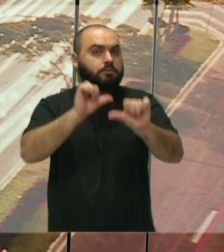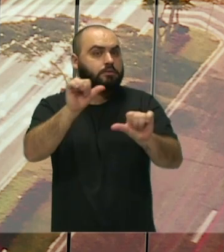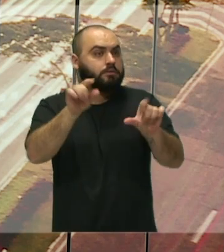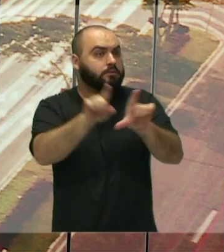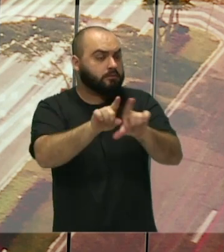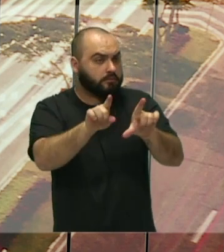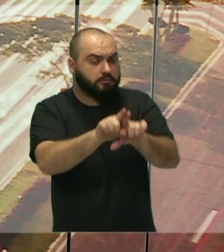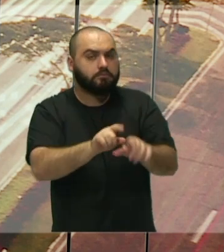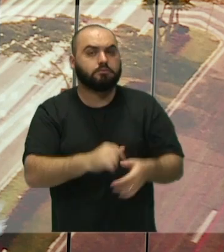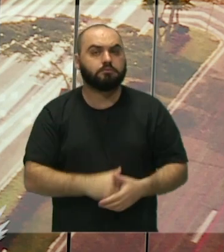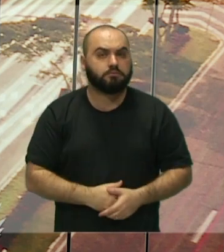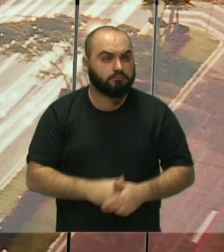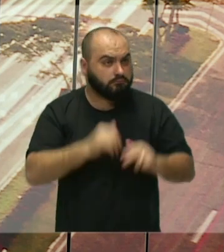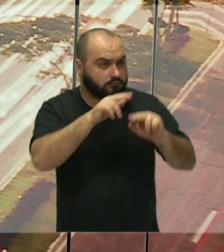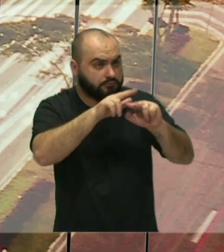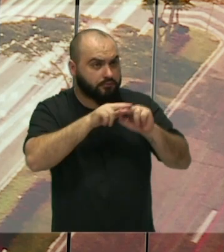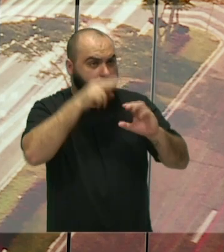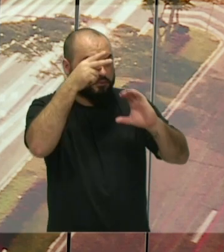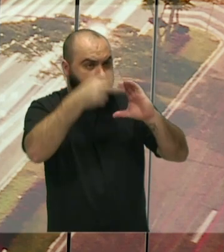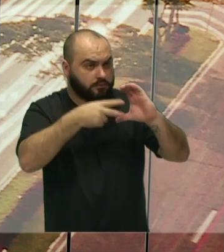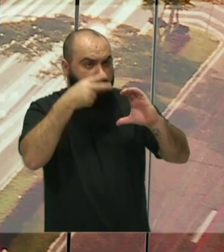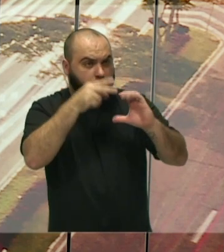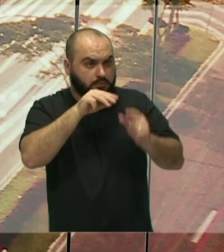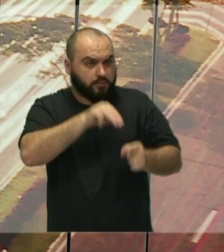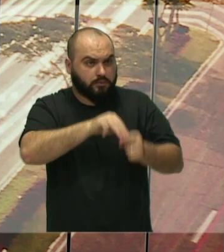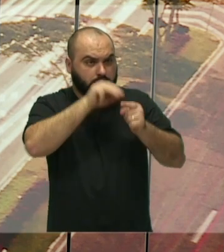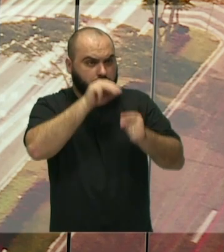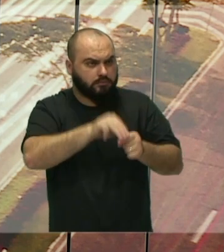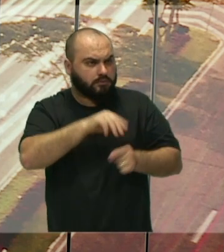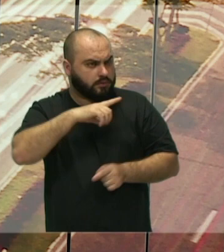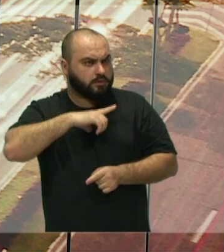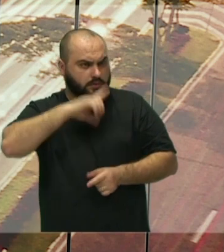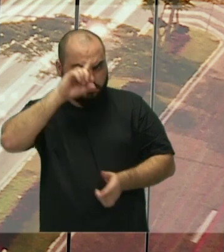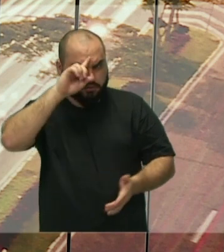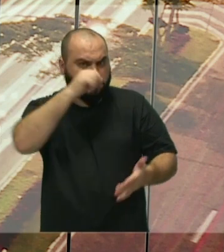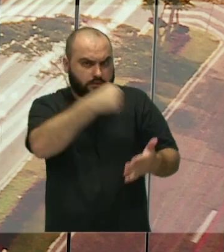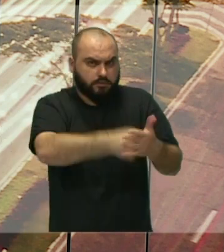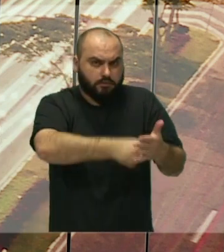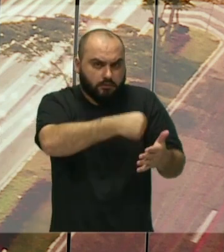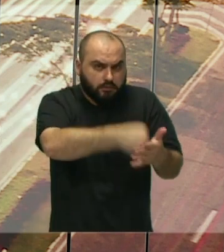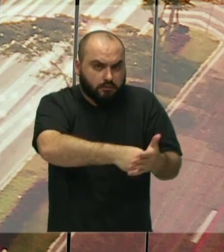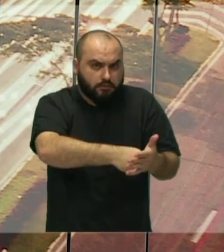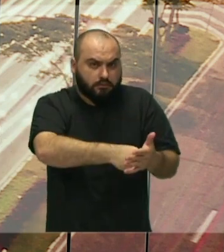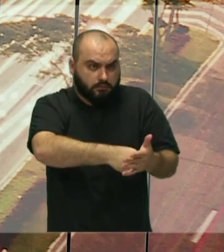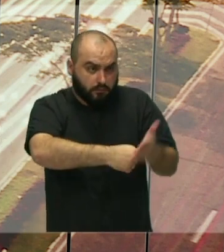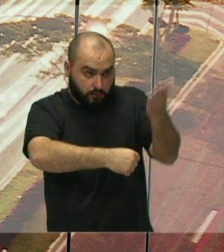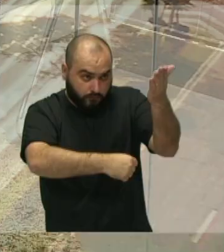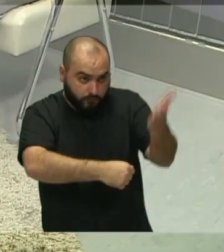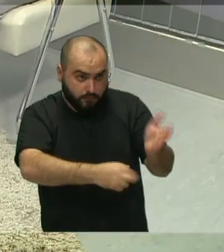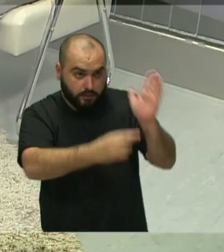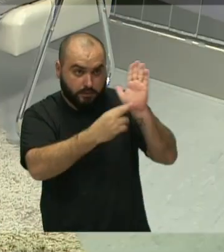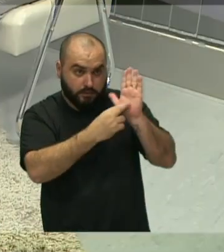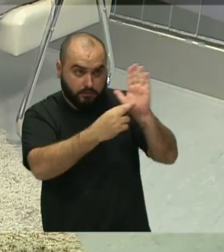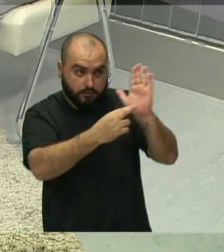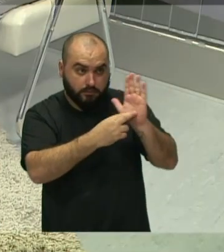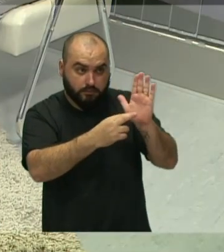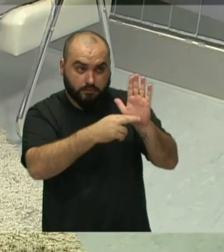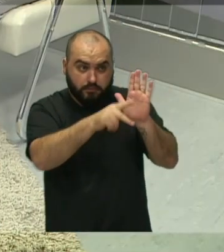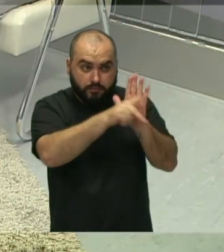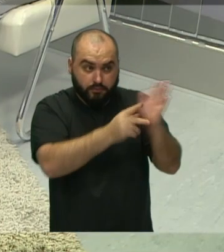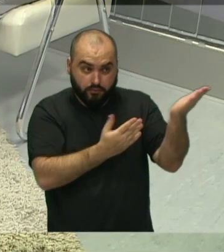Câmara de Vereadores nos municípios não é diferente, vereador. Tem muitos desafios por ser ainda um representante parlamentar de